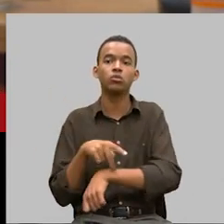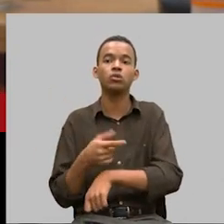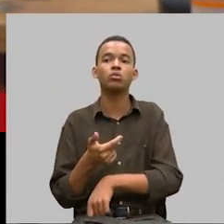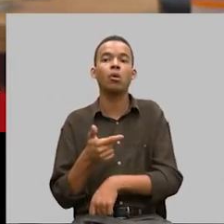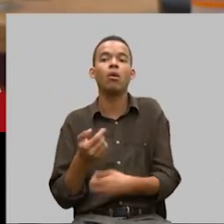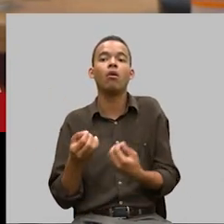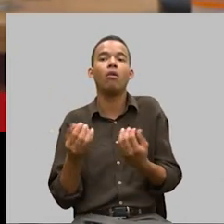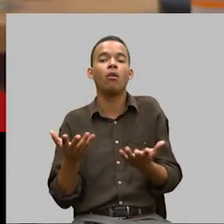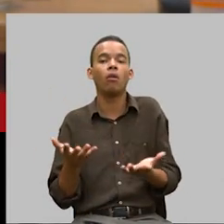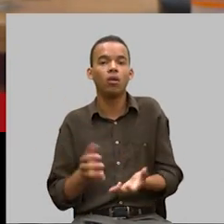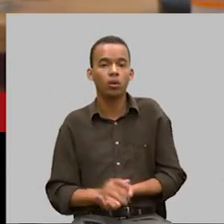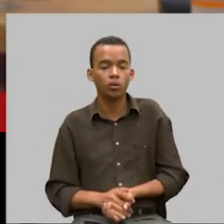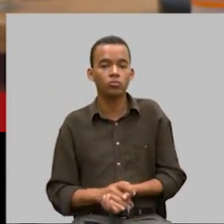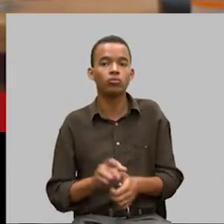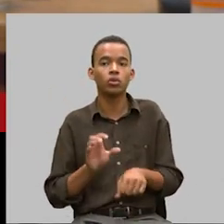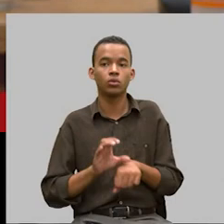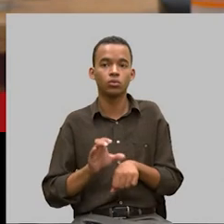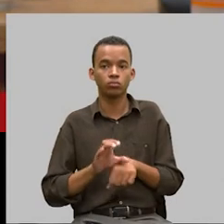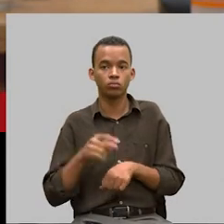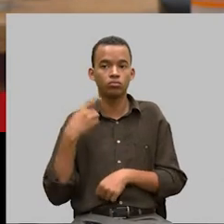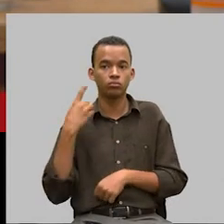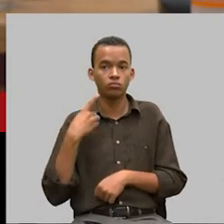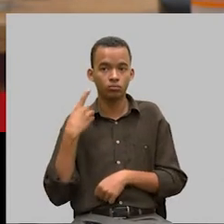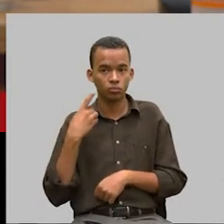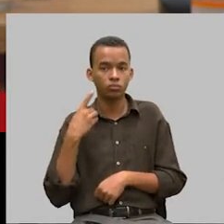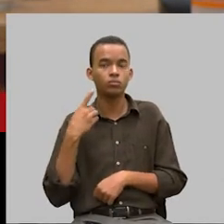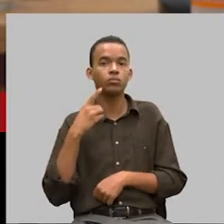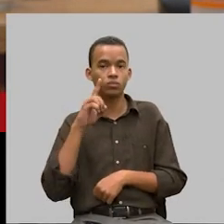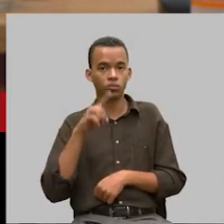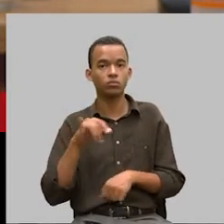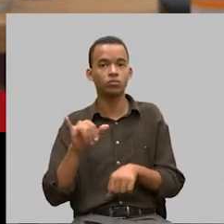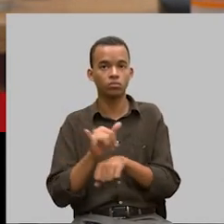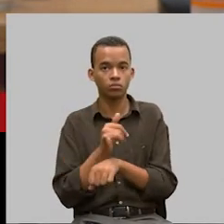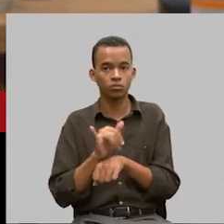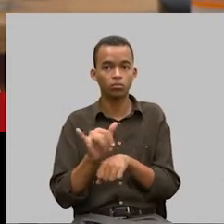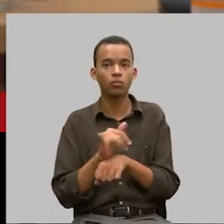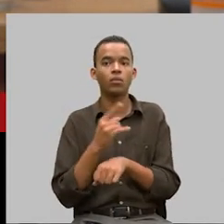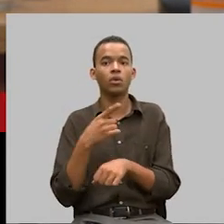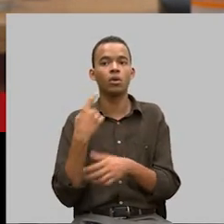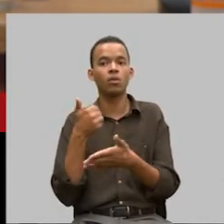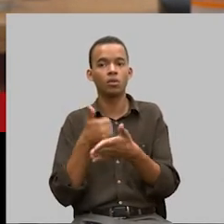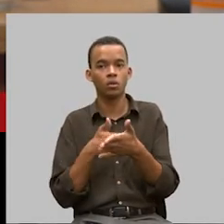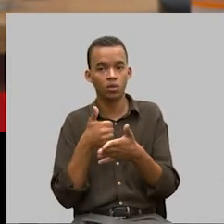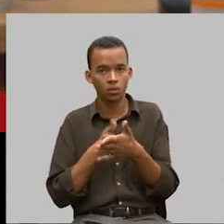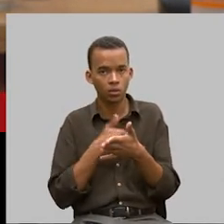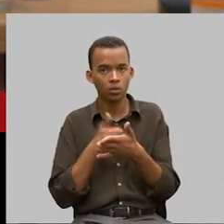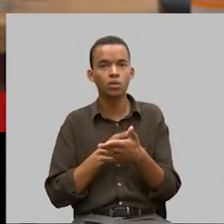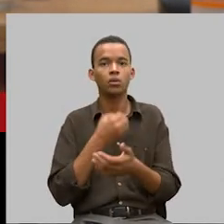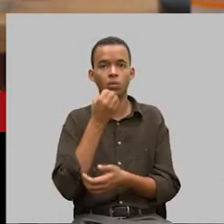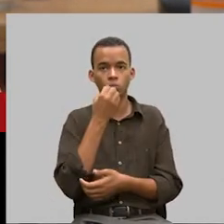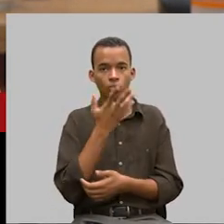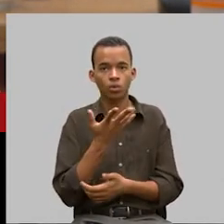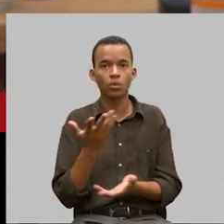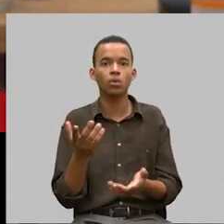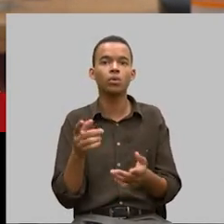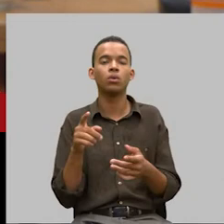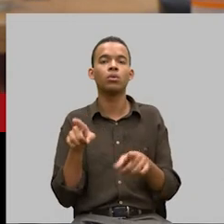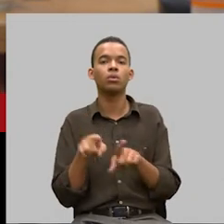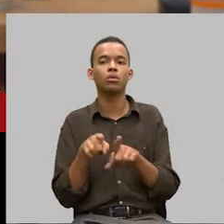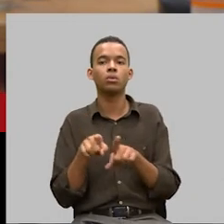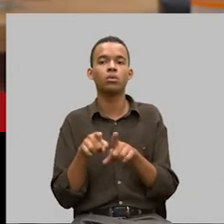eh o curso de direito é estratégico paraa luta pela terra paraa Luta pelos direitos um curso de